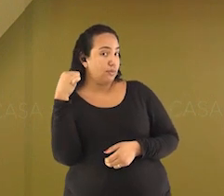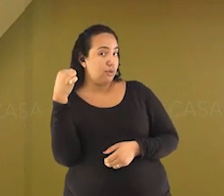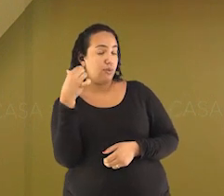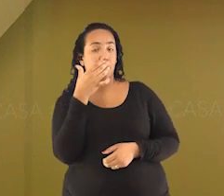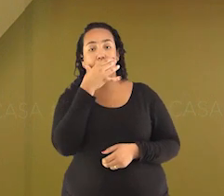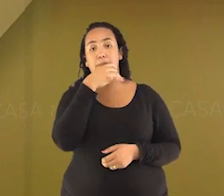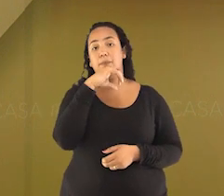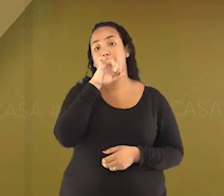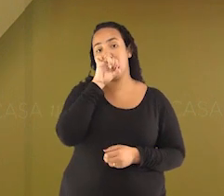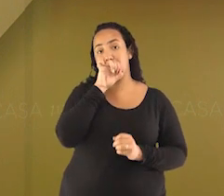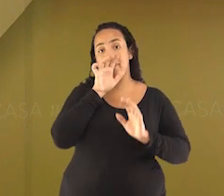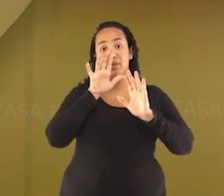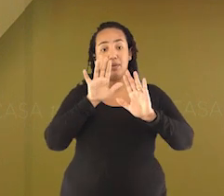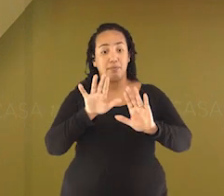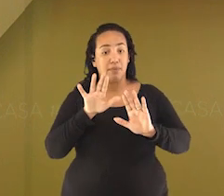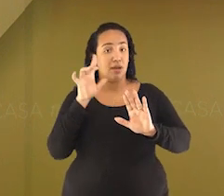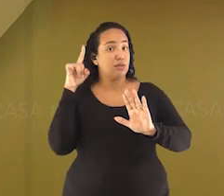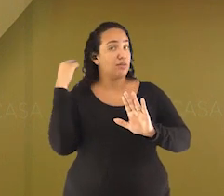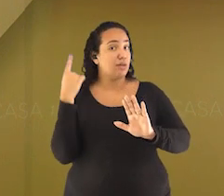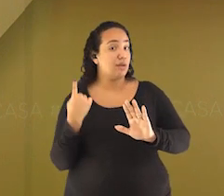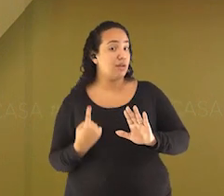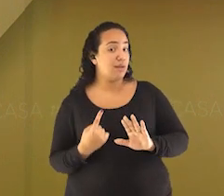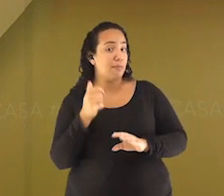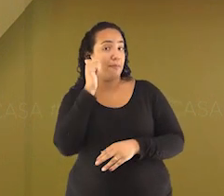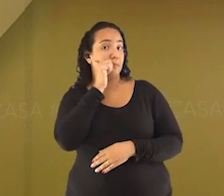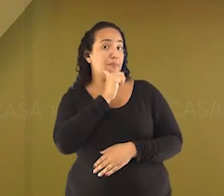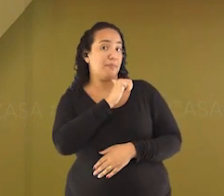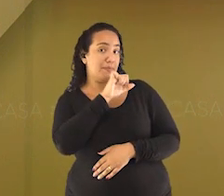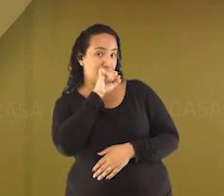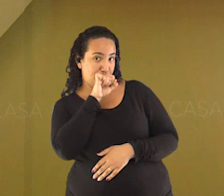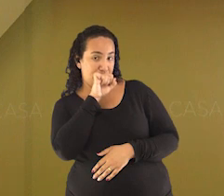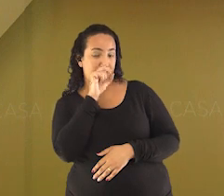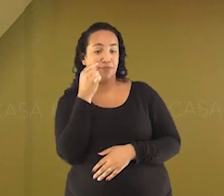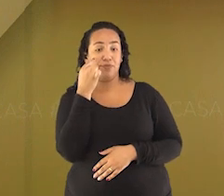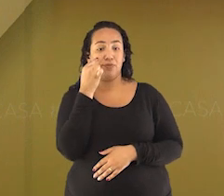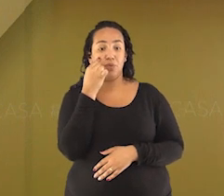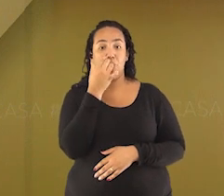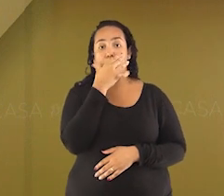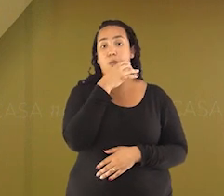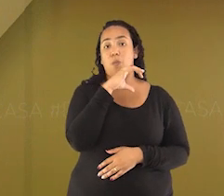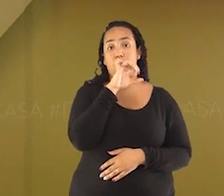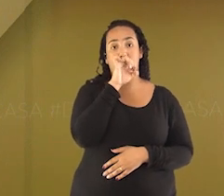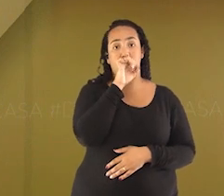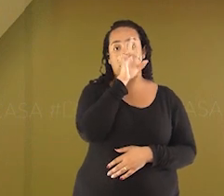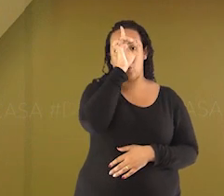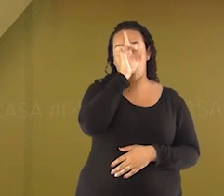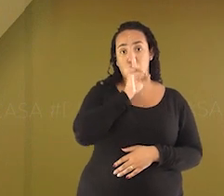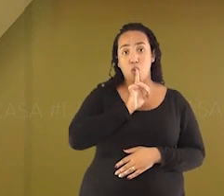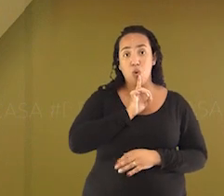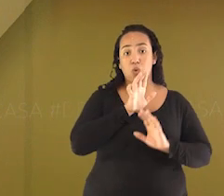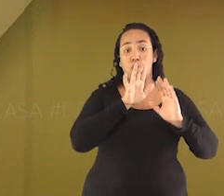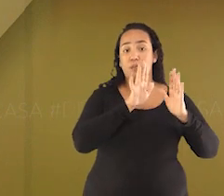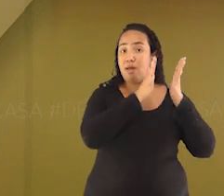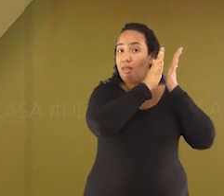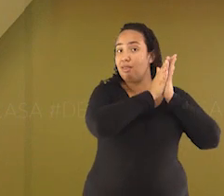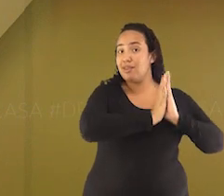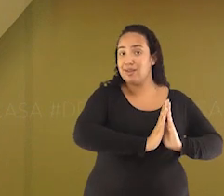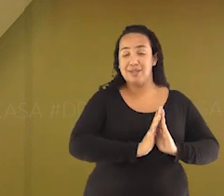pai, mas o tipo de cabelo da mãe. E nenhum dos dois possui cabelo cacheado e na cor loira, certo? É uma característica única